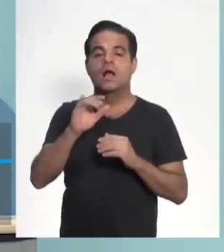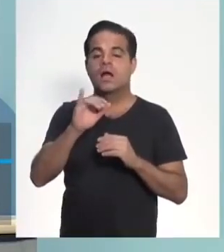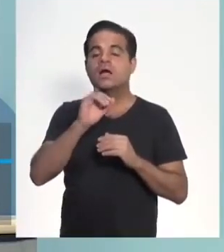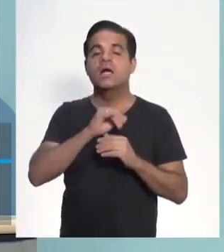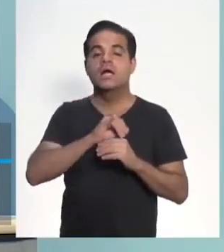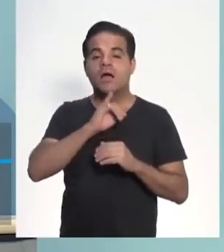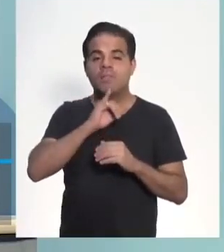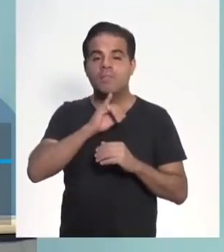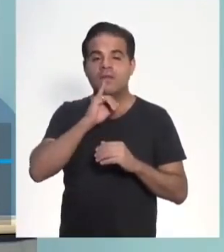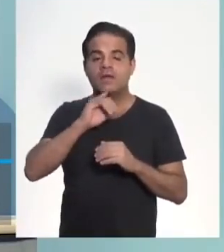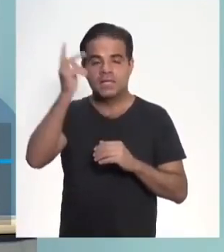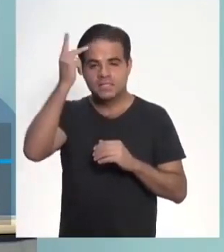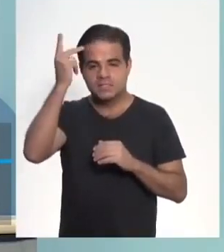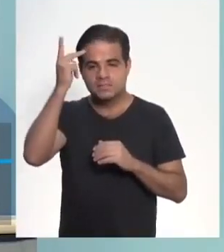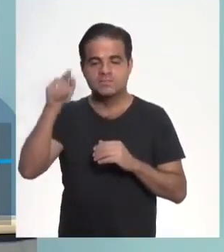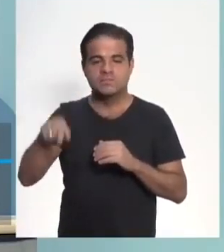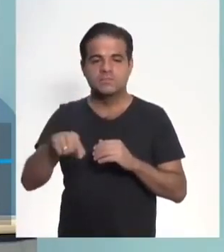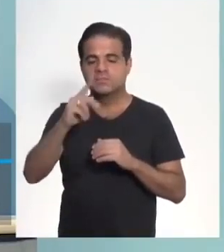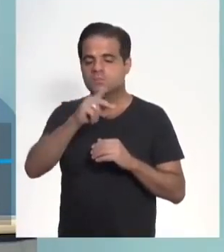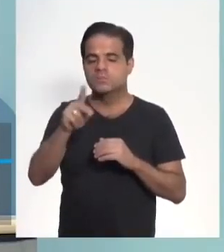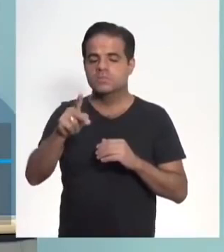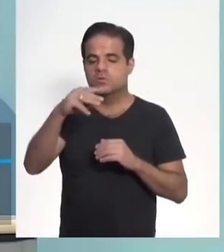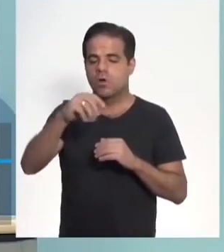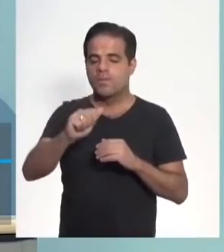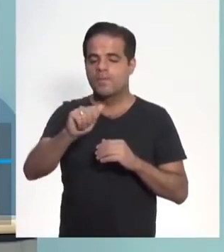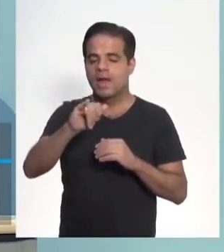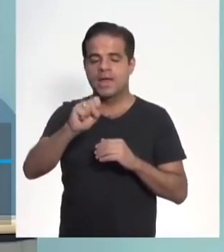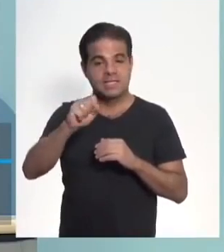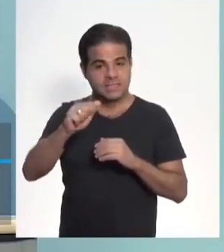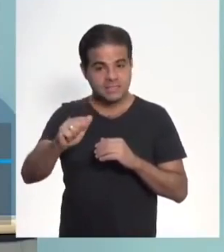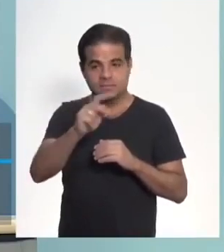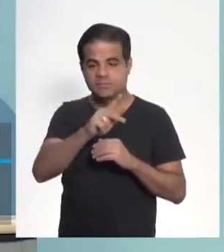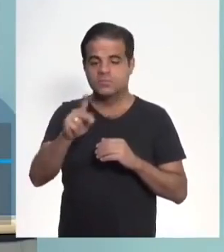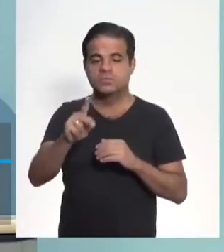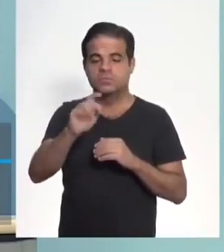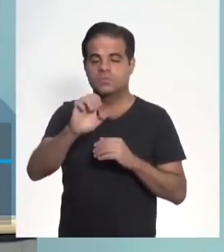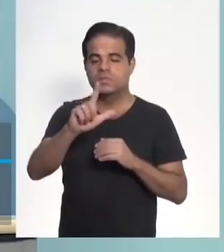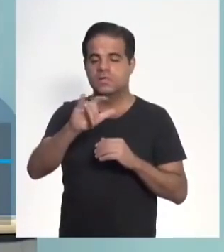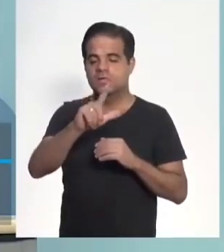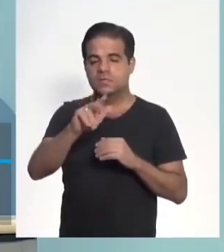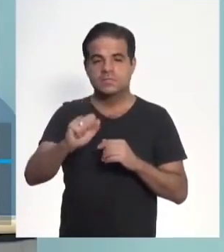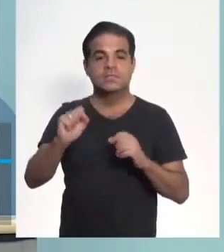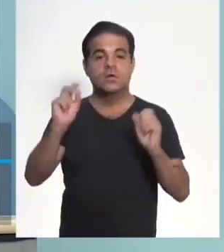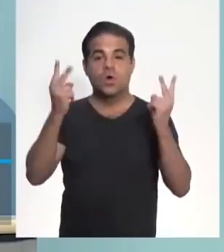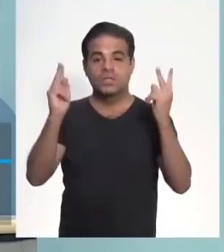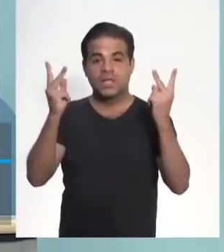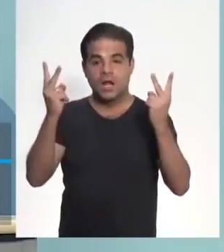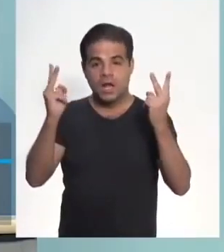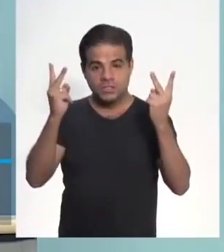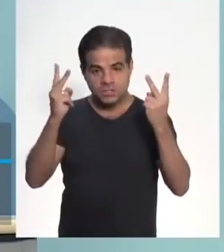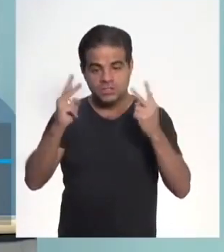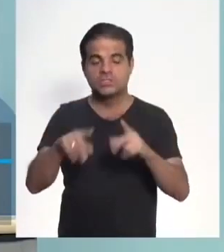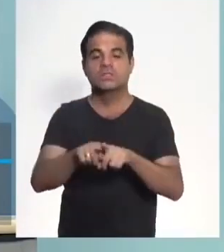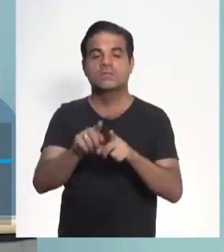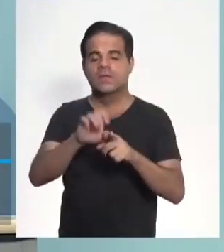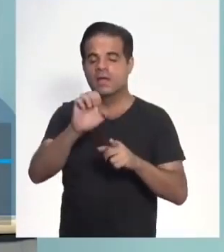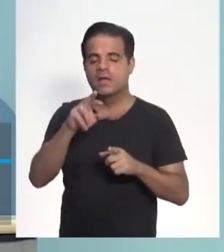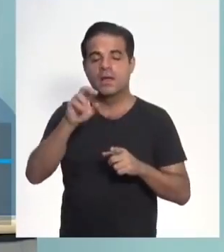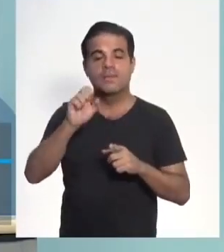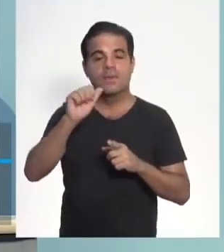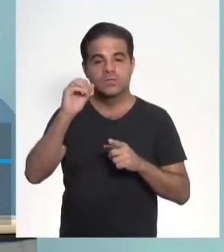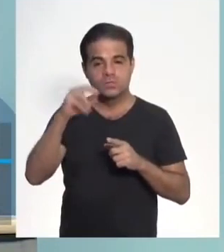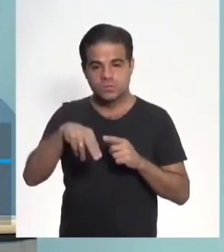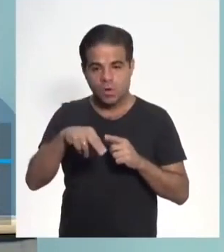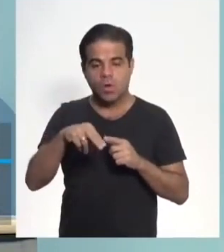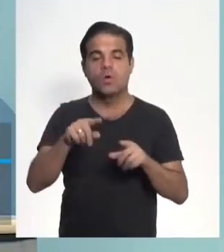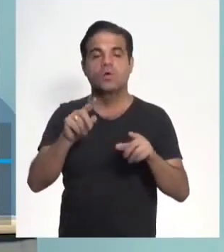São Paulo, da Promaísa, da Escola Professor Eliseu de Hortolândia, que o aluno é o Emerson, do professor